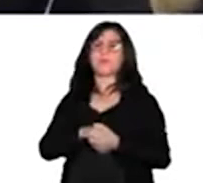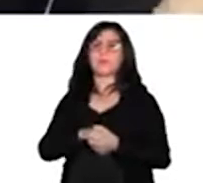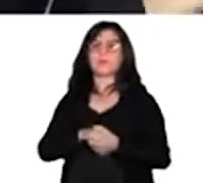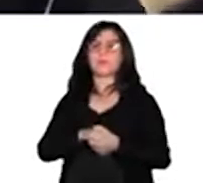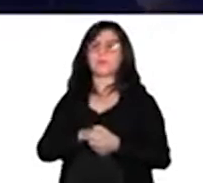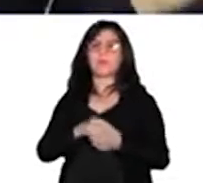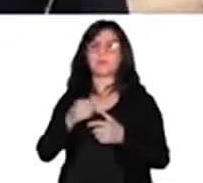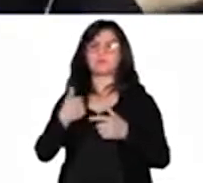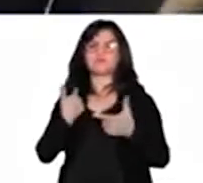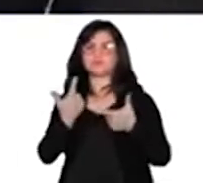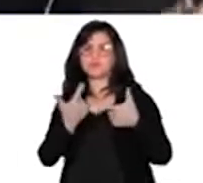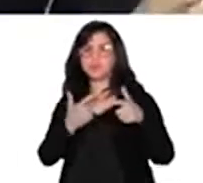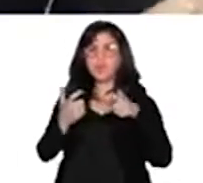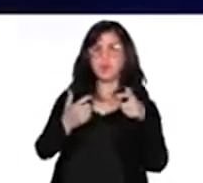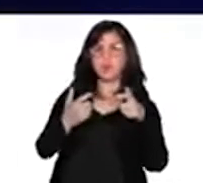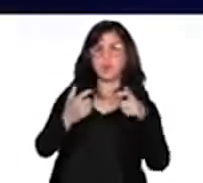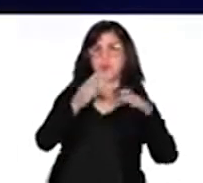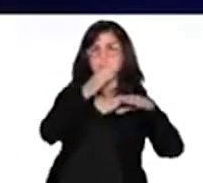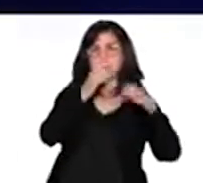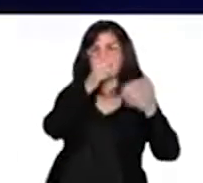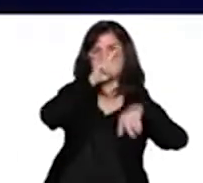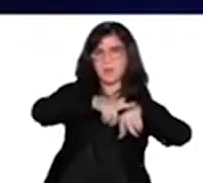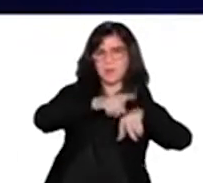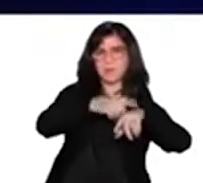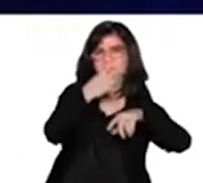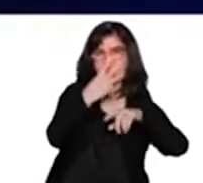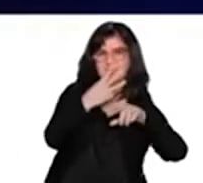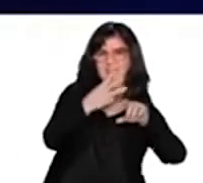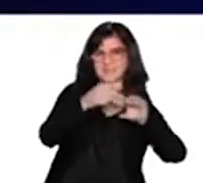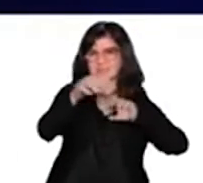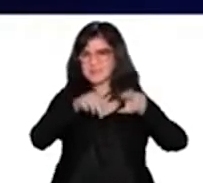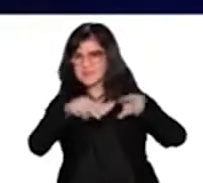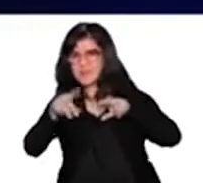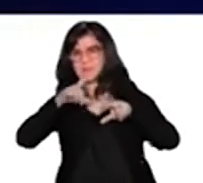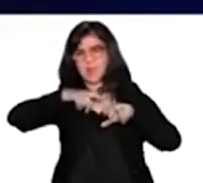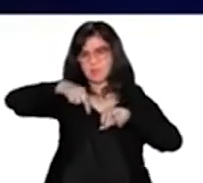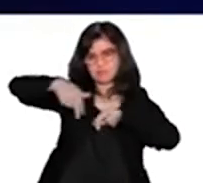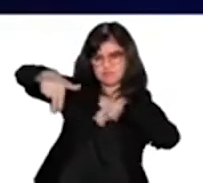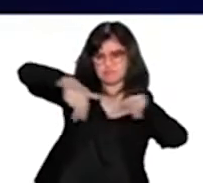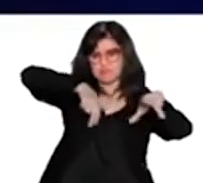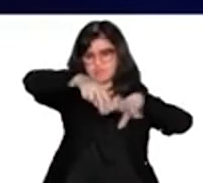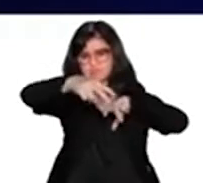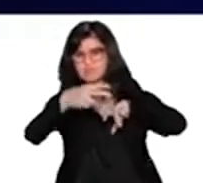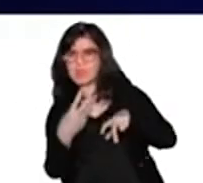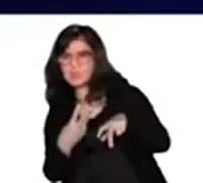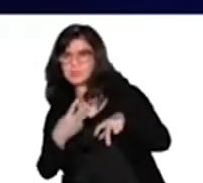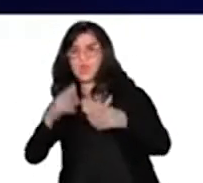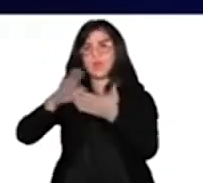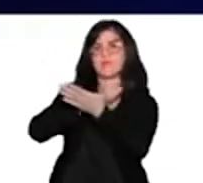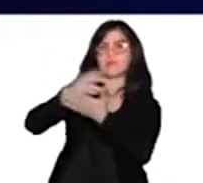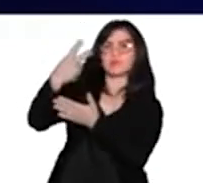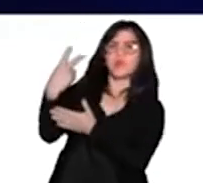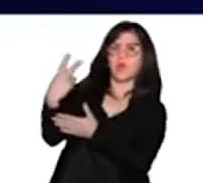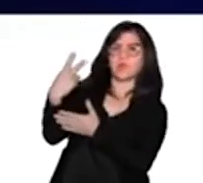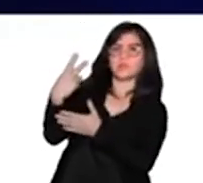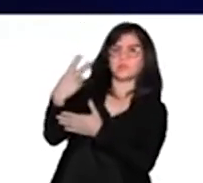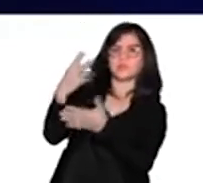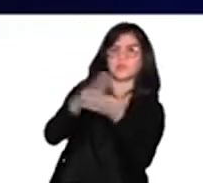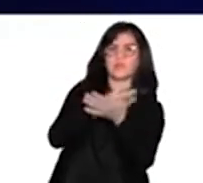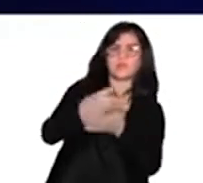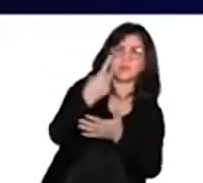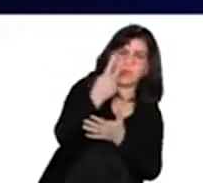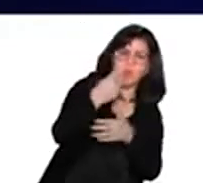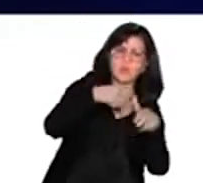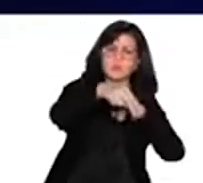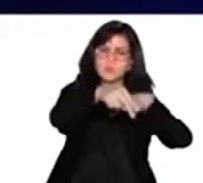o jogo entre o tempo 3 e o tempo 2, né? Jogando, às vezes, tem compassos em 2 ou em 3, né? Que é a característica principal